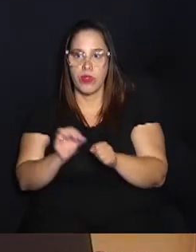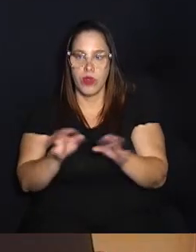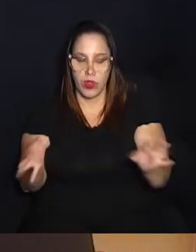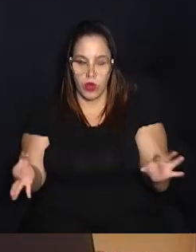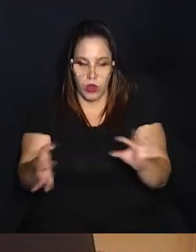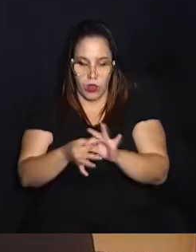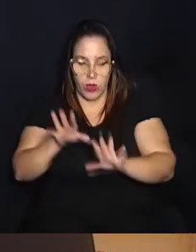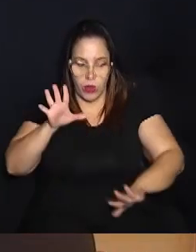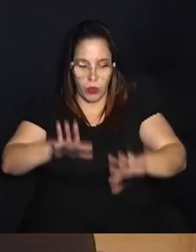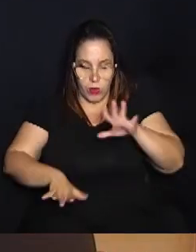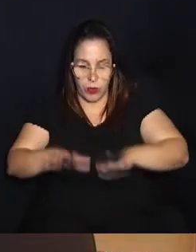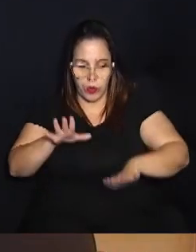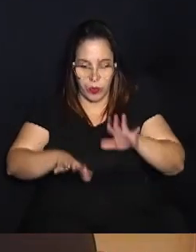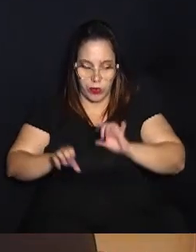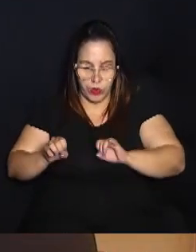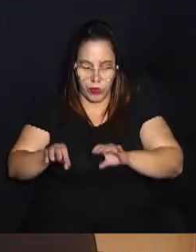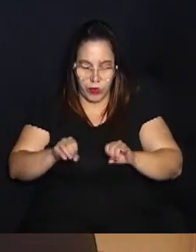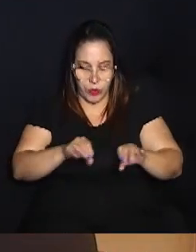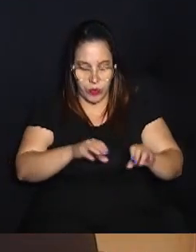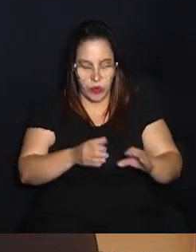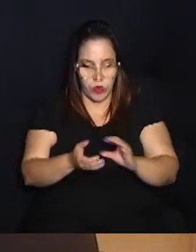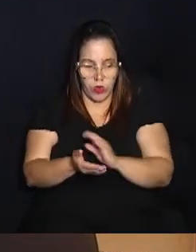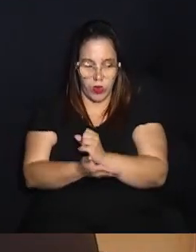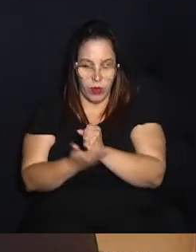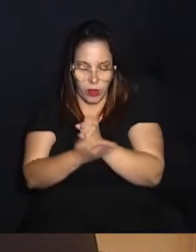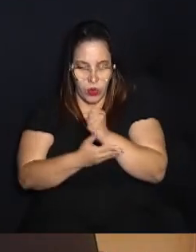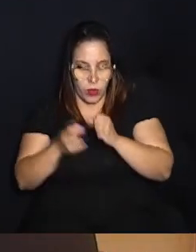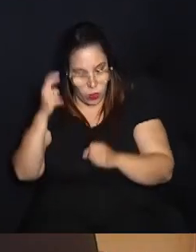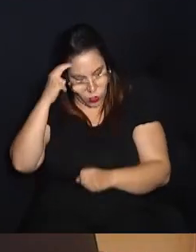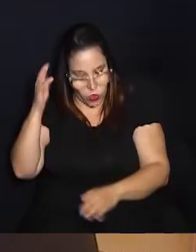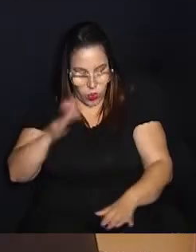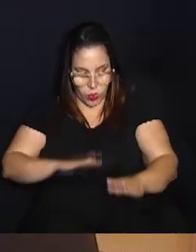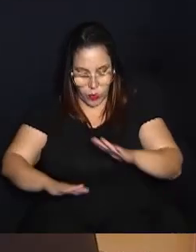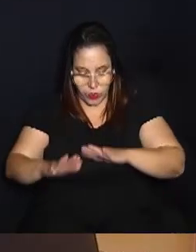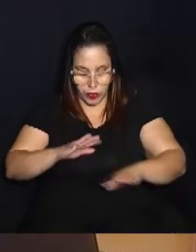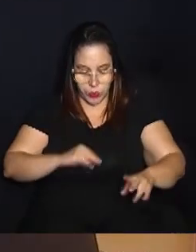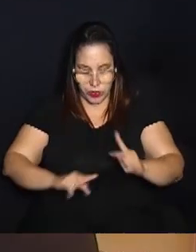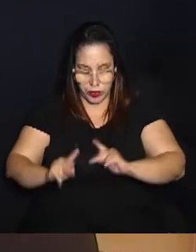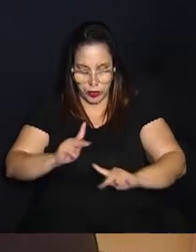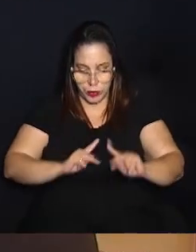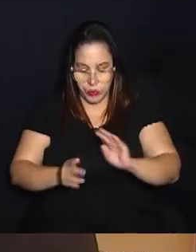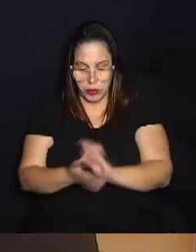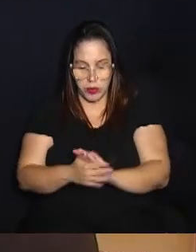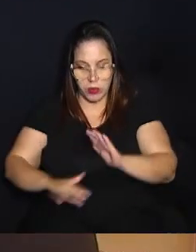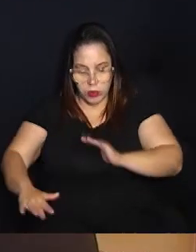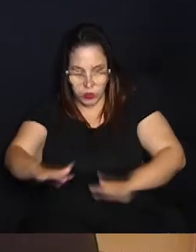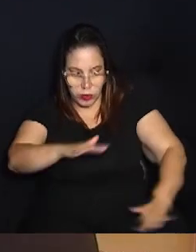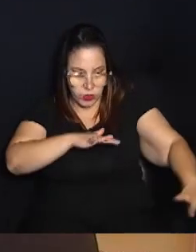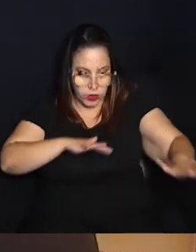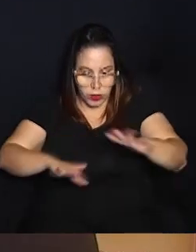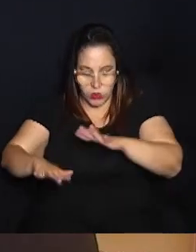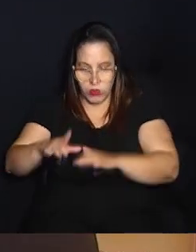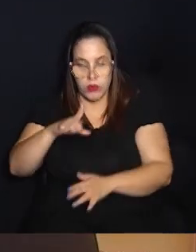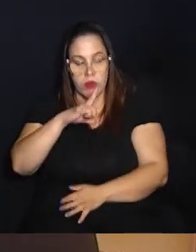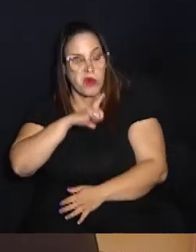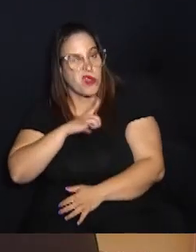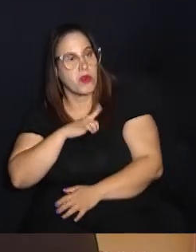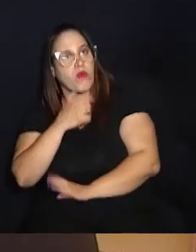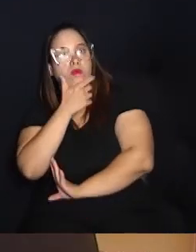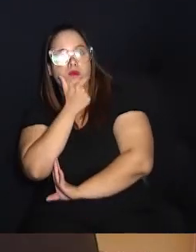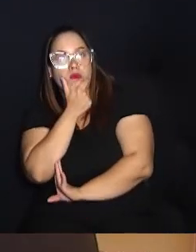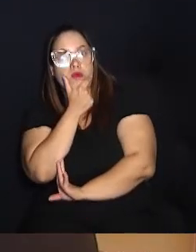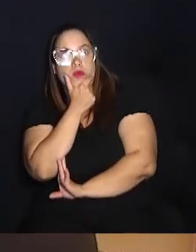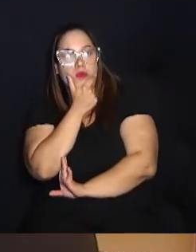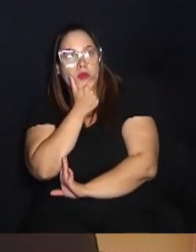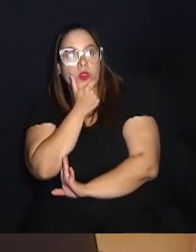foi vinculado aos movimentos de educação de base, aos movimentos de cultura popular. Então, nesse cenário, você tinha